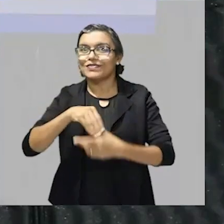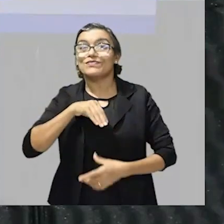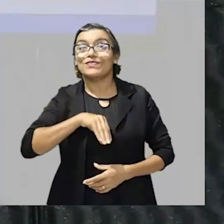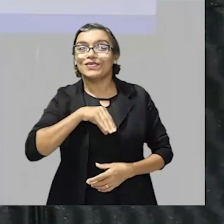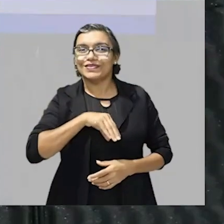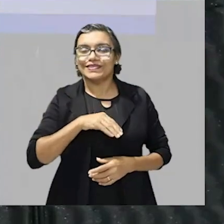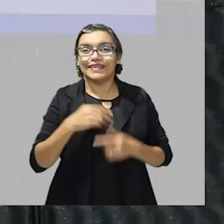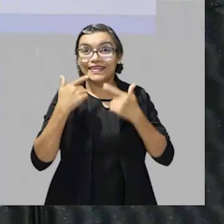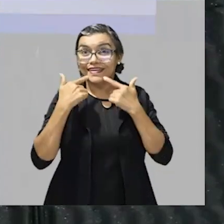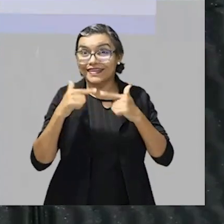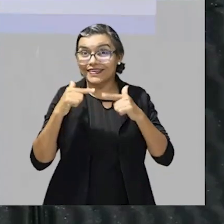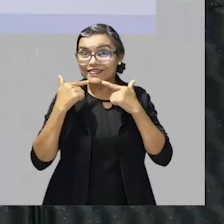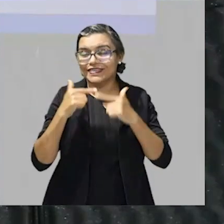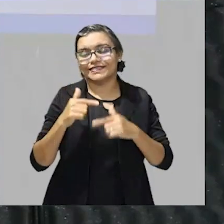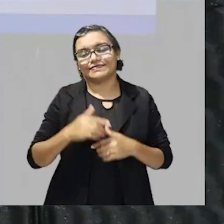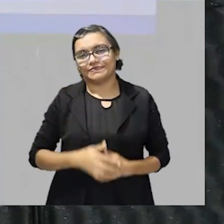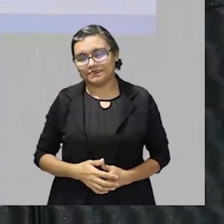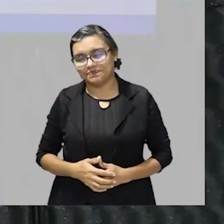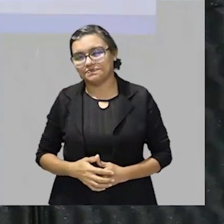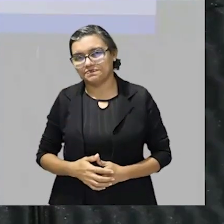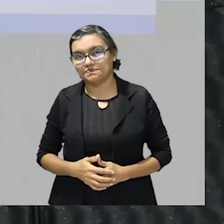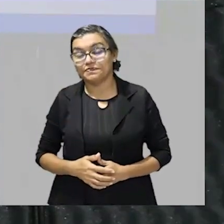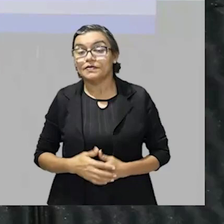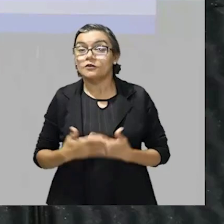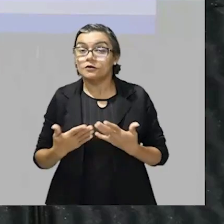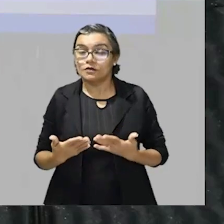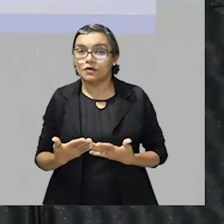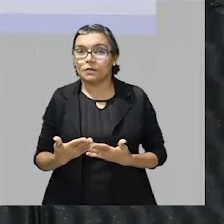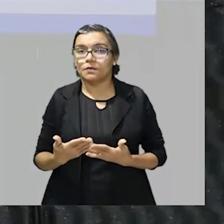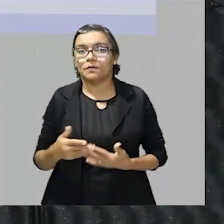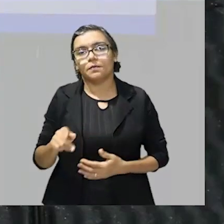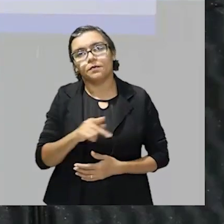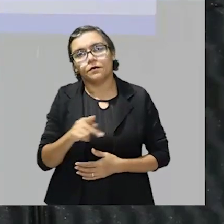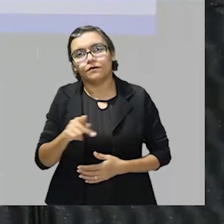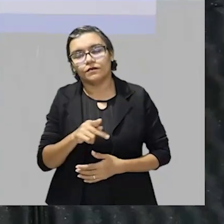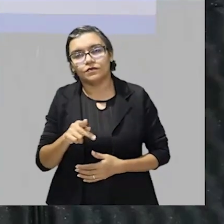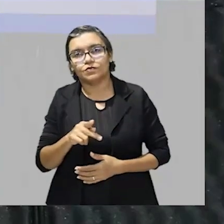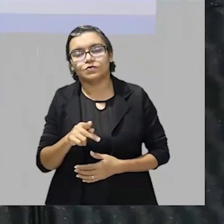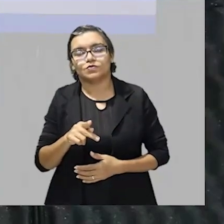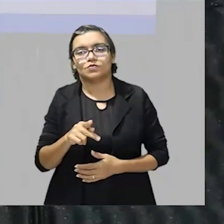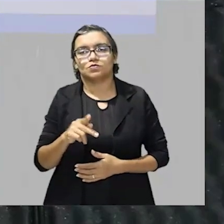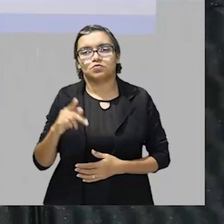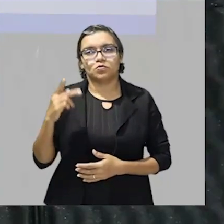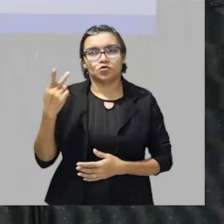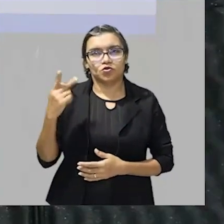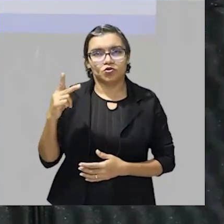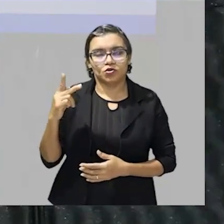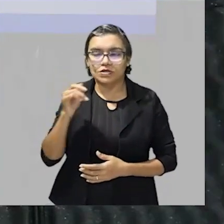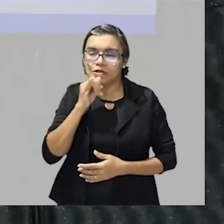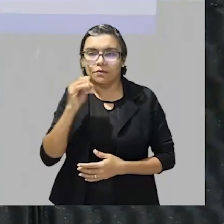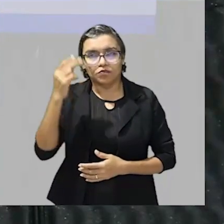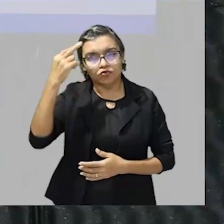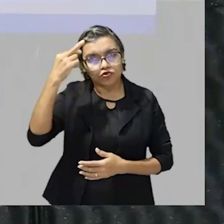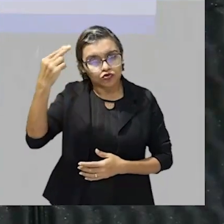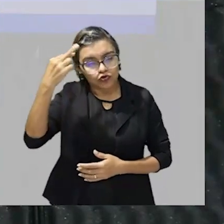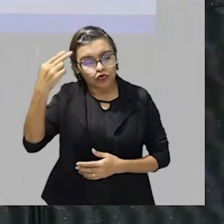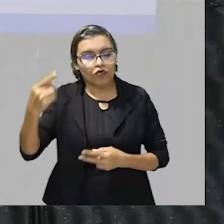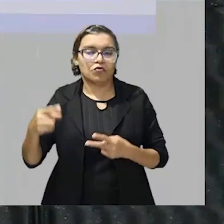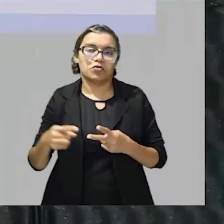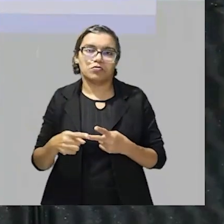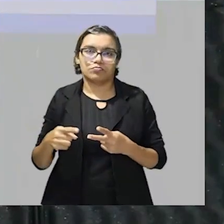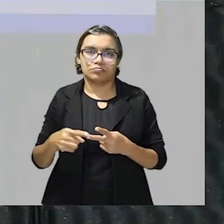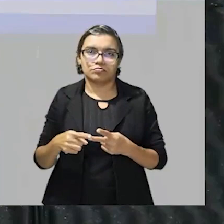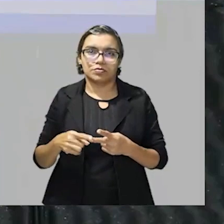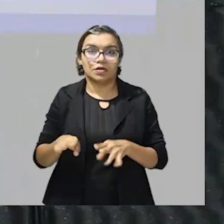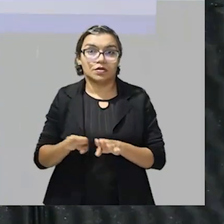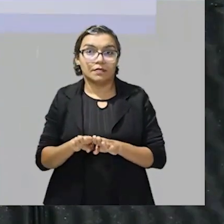linguagem entenderam então o professor Paulo já Eva pode falar disso no momento professor de professor Rafael Carlos Então não